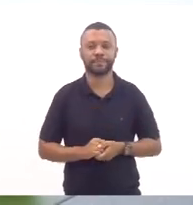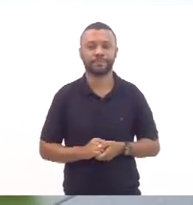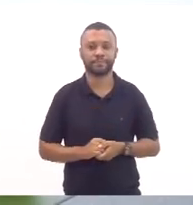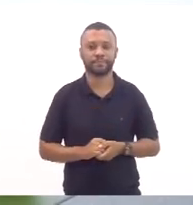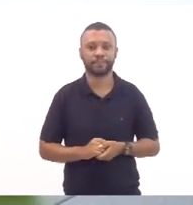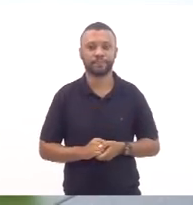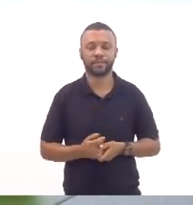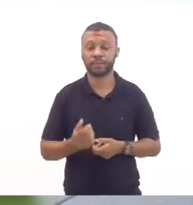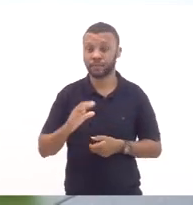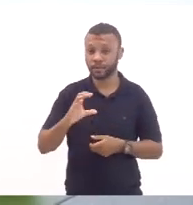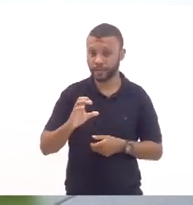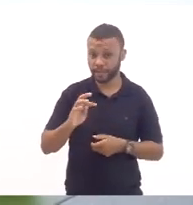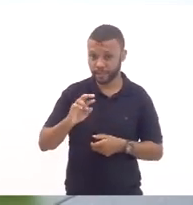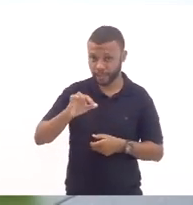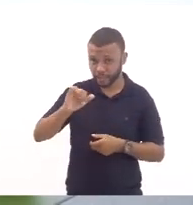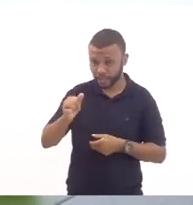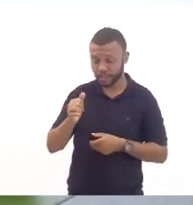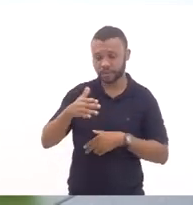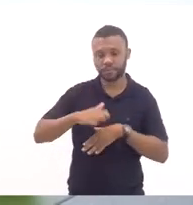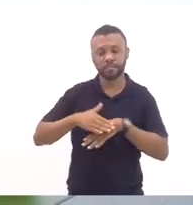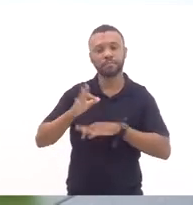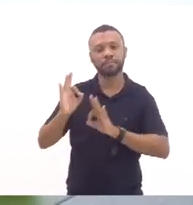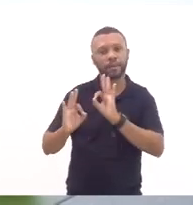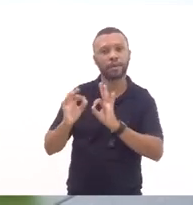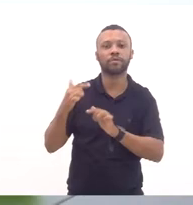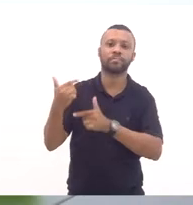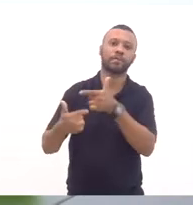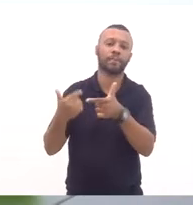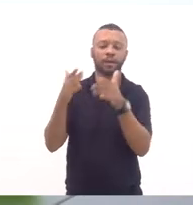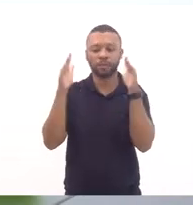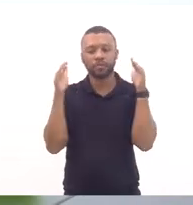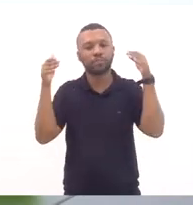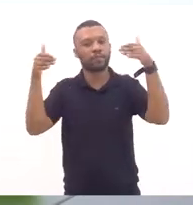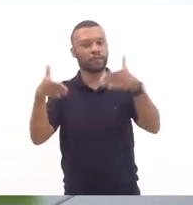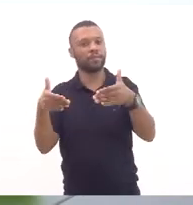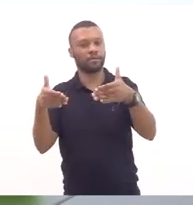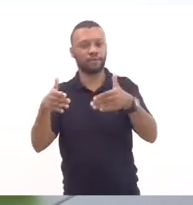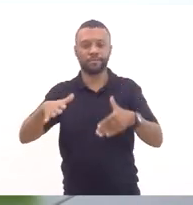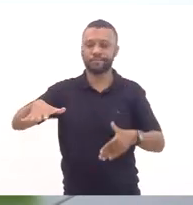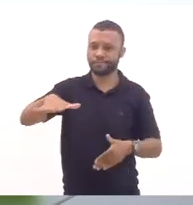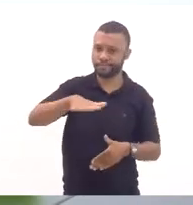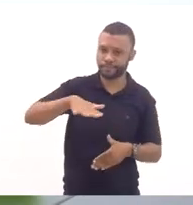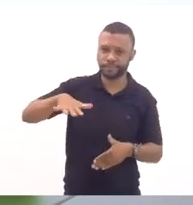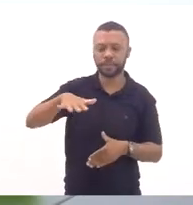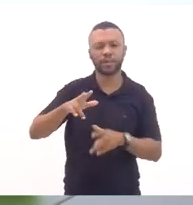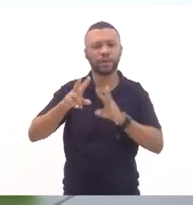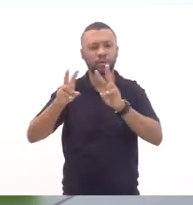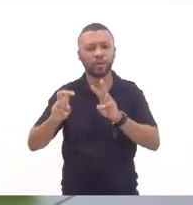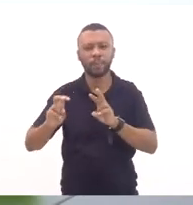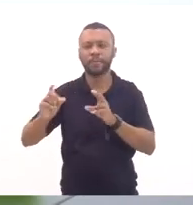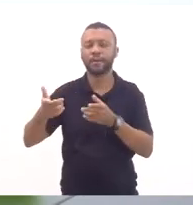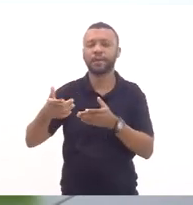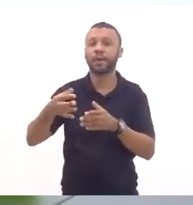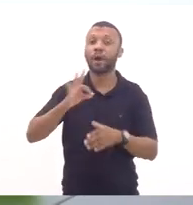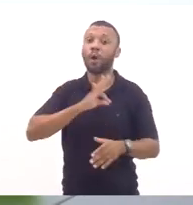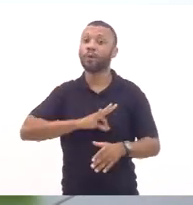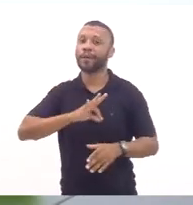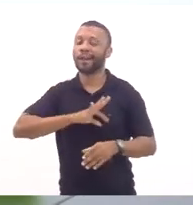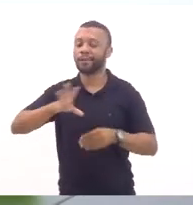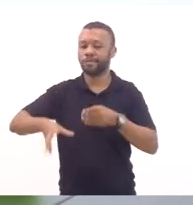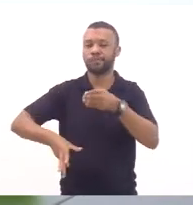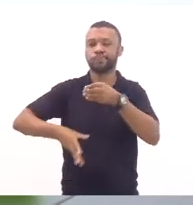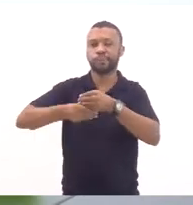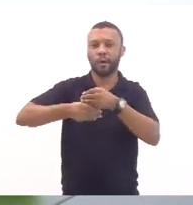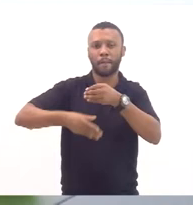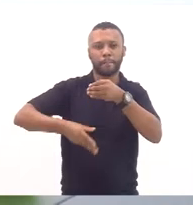o CETERJ faz um trabalho específico, tá, da reposição salarial que deveria ter sido